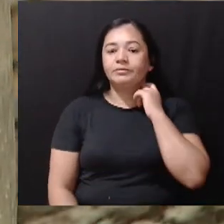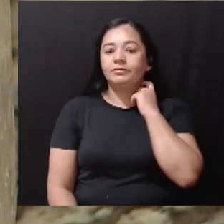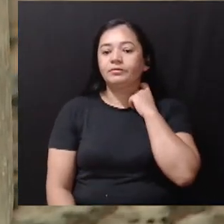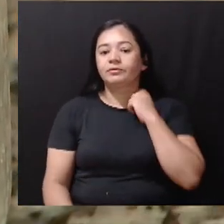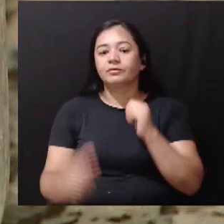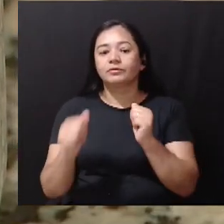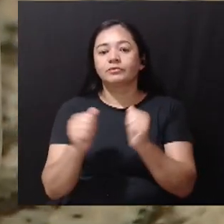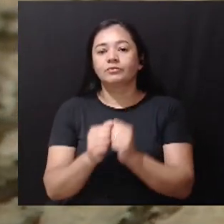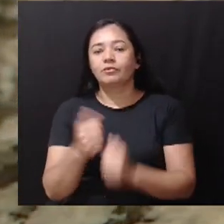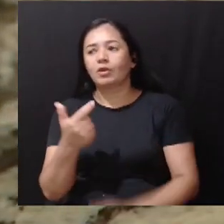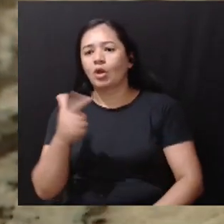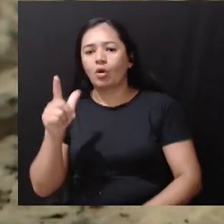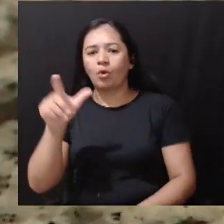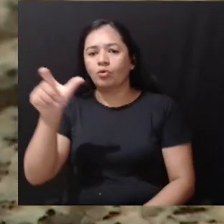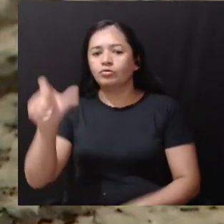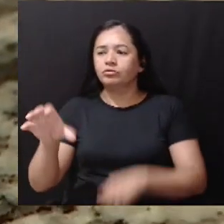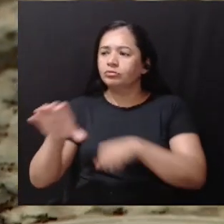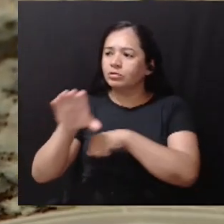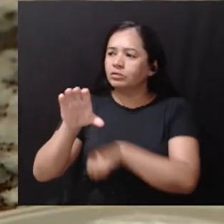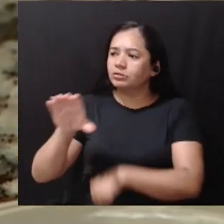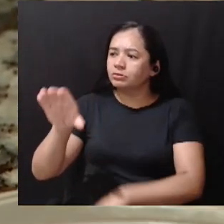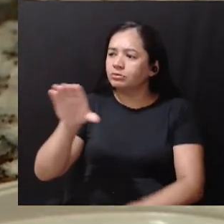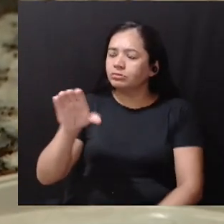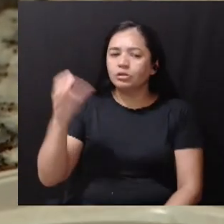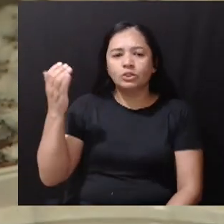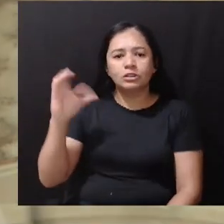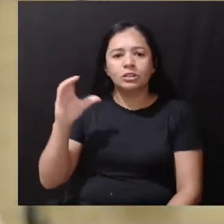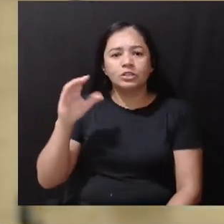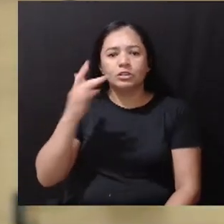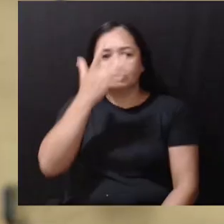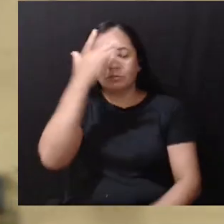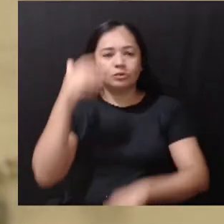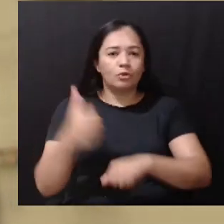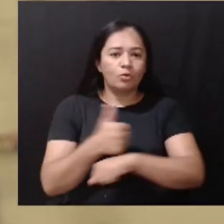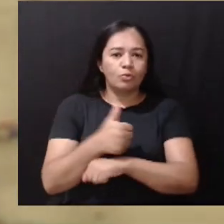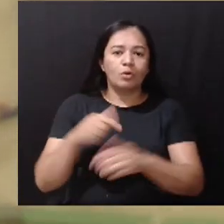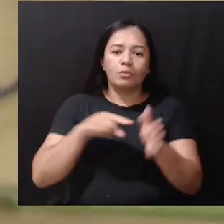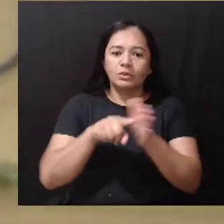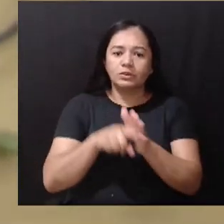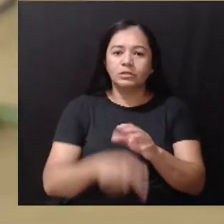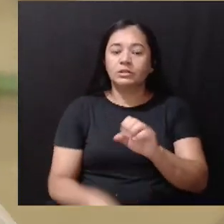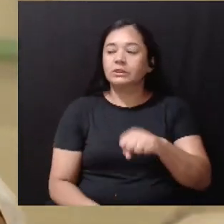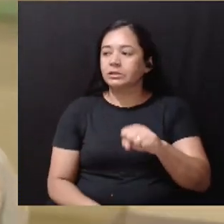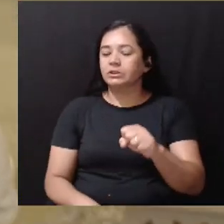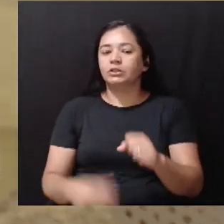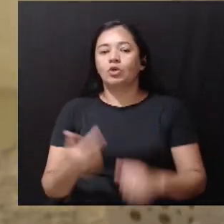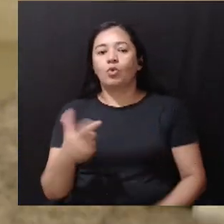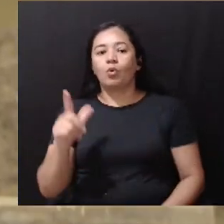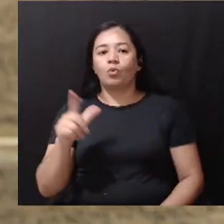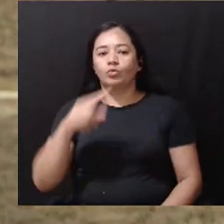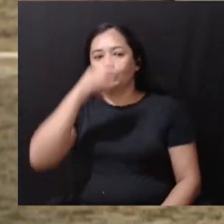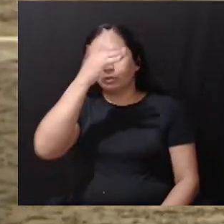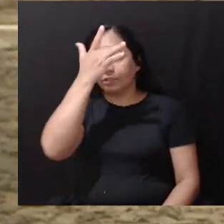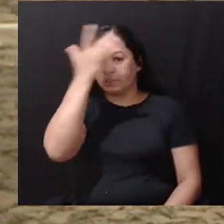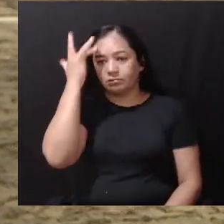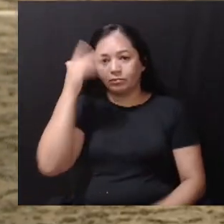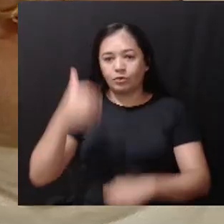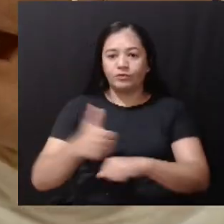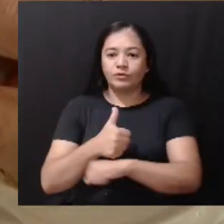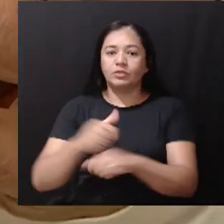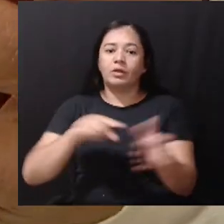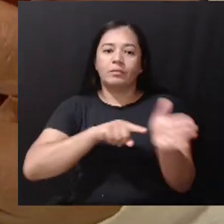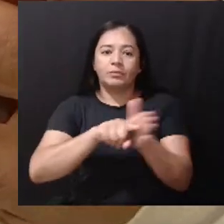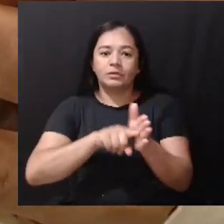outros pesquisadores, outras instituições que colaboraram com esse estudo? Sim, tem pesquisadores que também trabalham